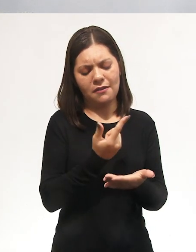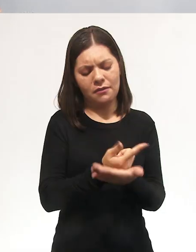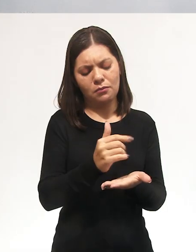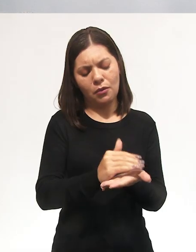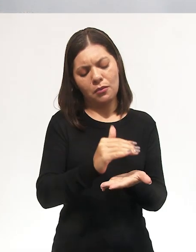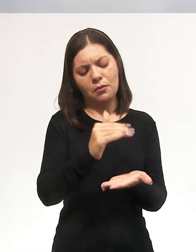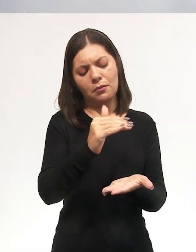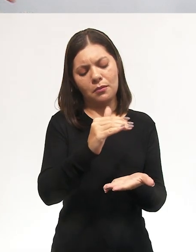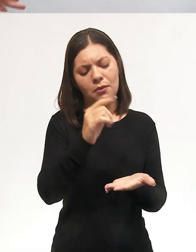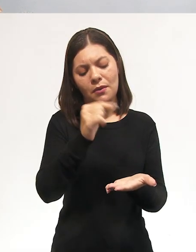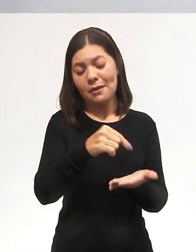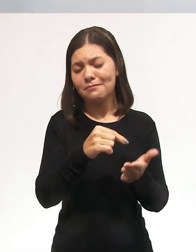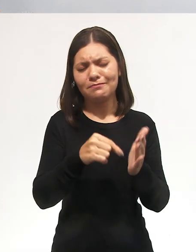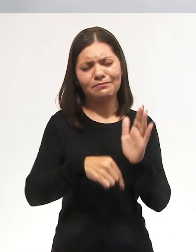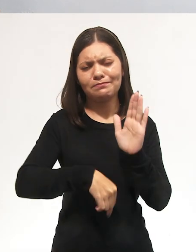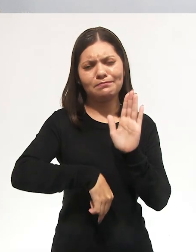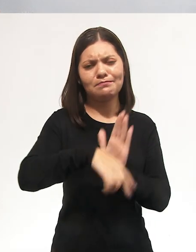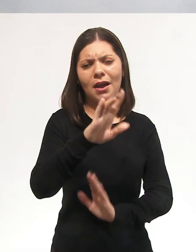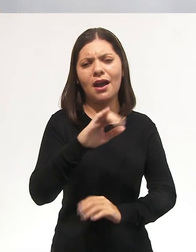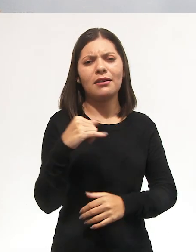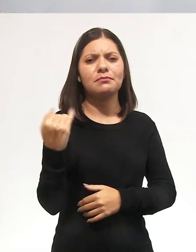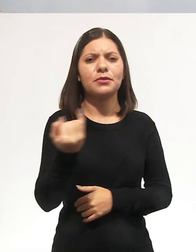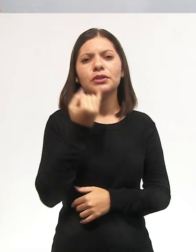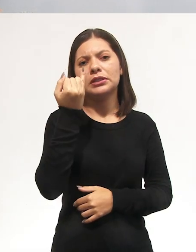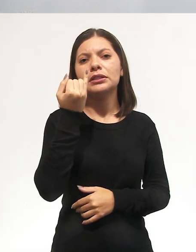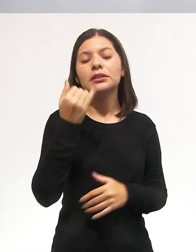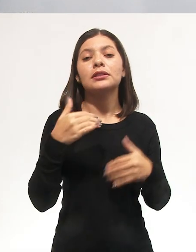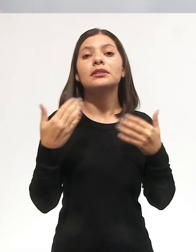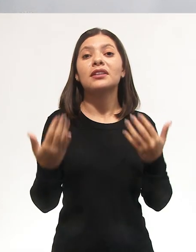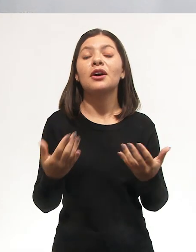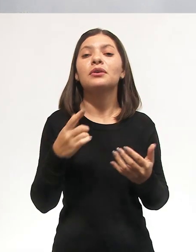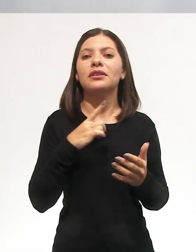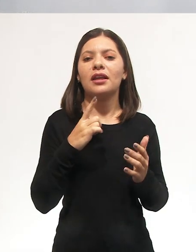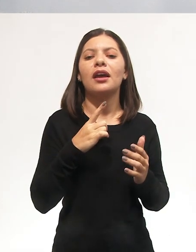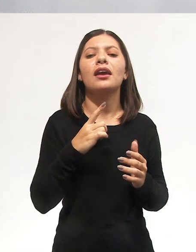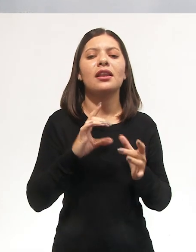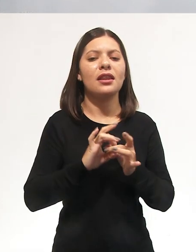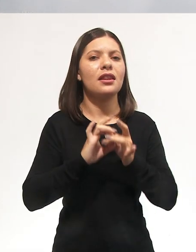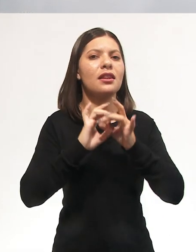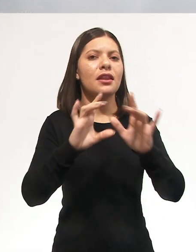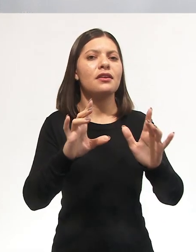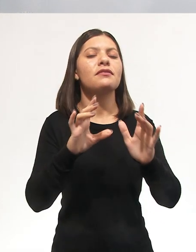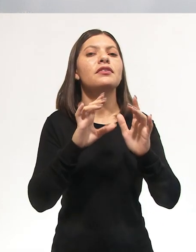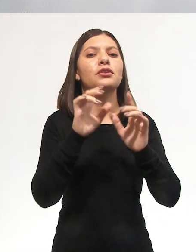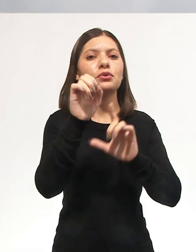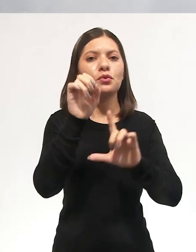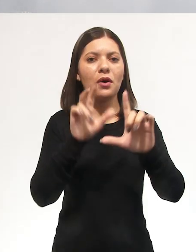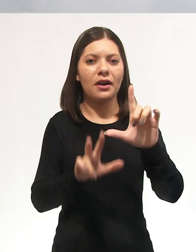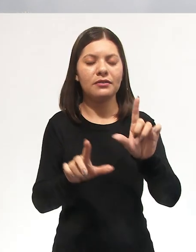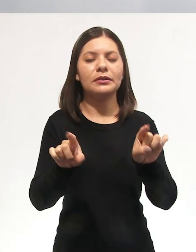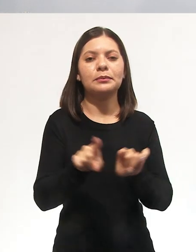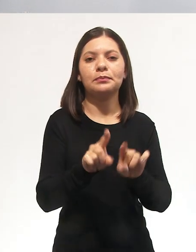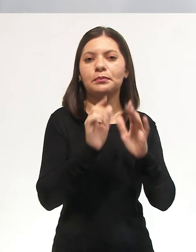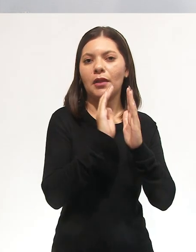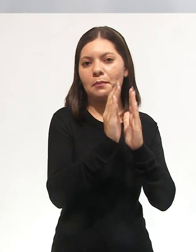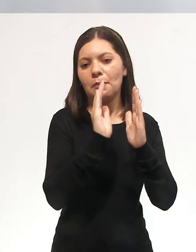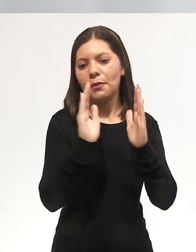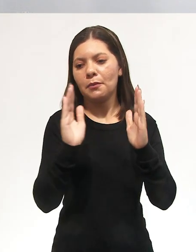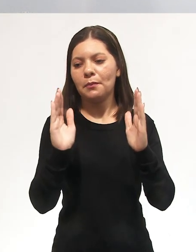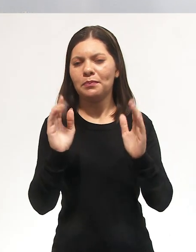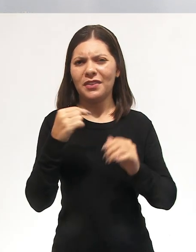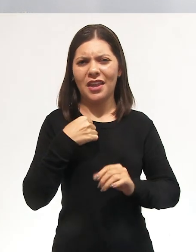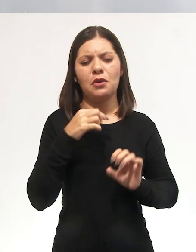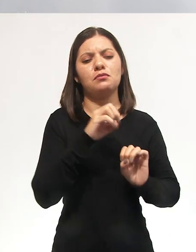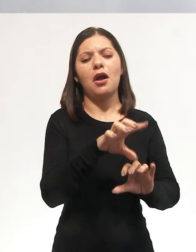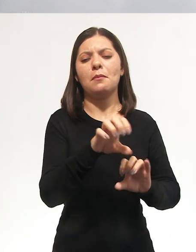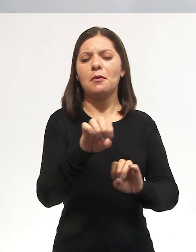livros, é mais do que aquilo que está escrito. Então, todos os materiais estão disponíveis lá no ambiente virtual e na biblioteca. O